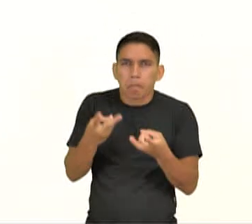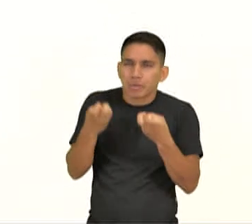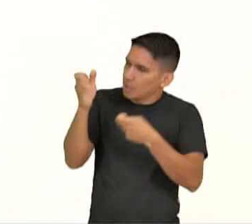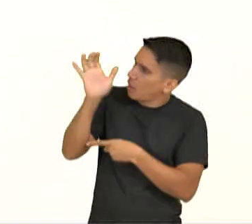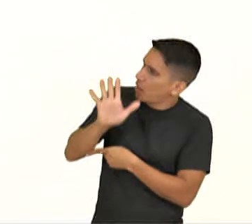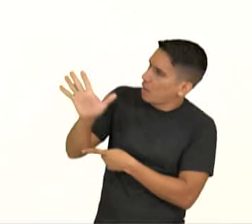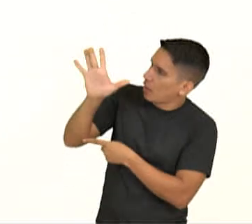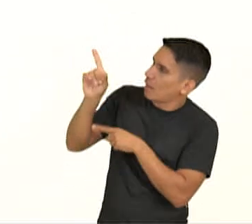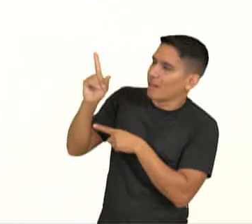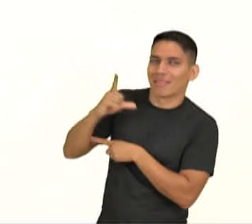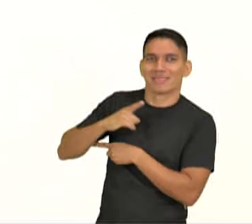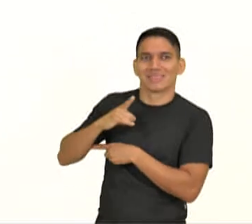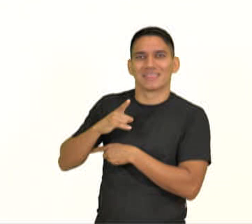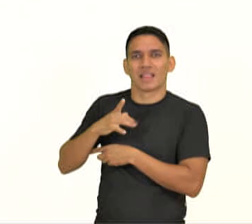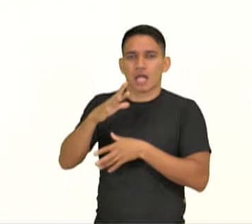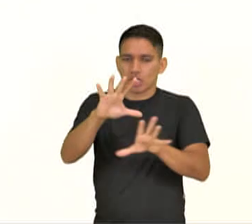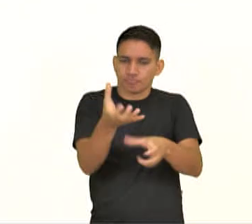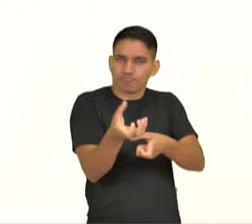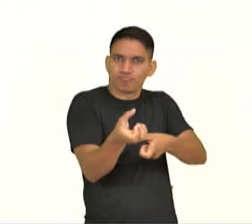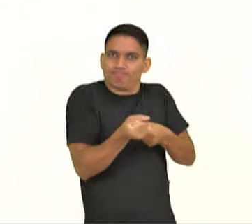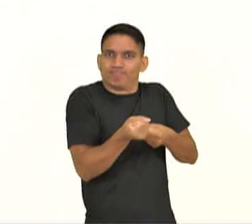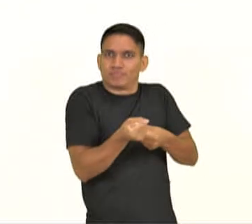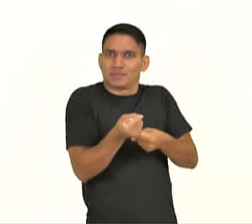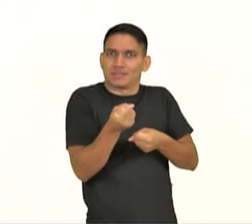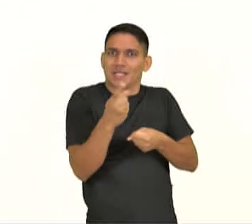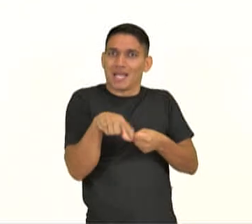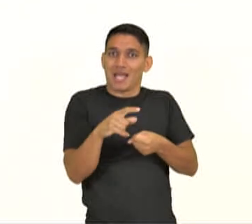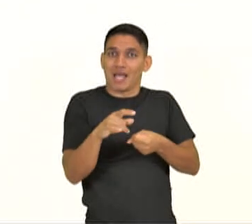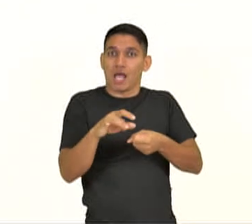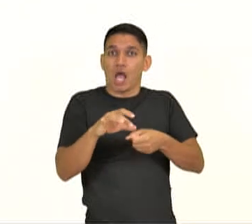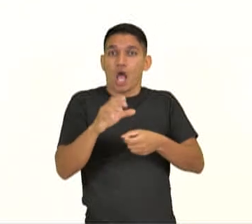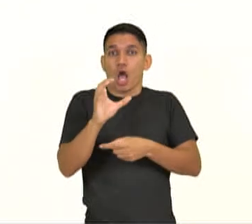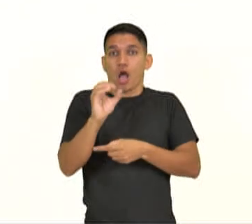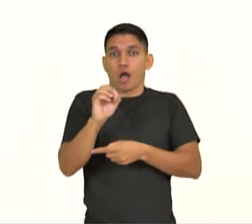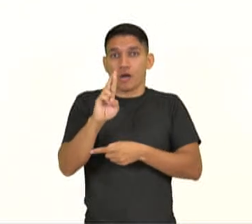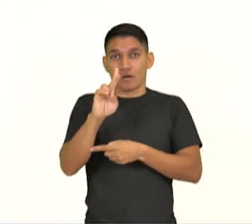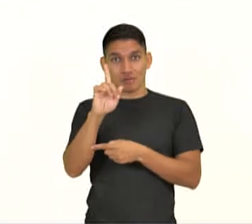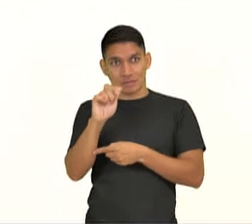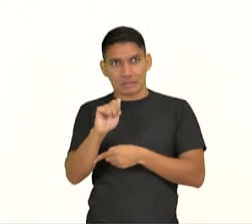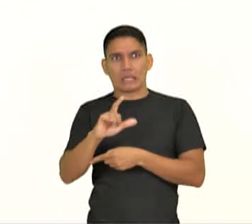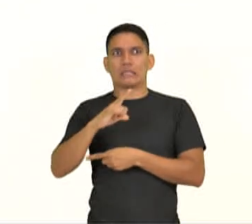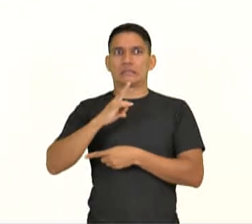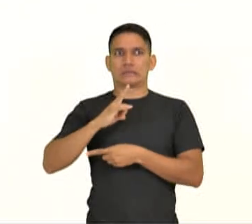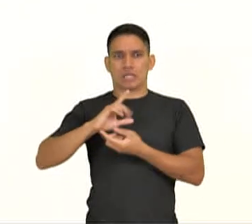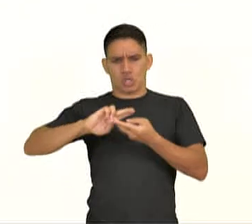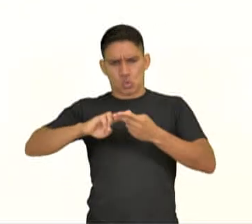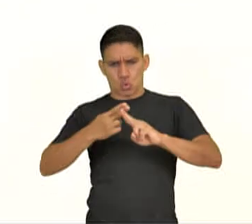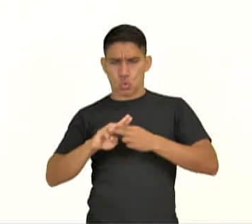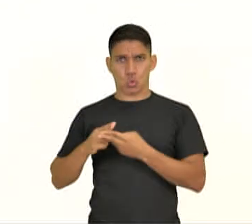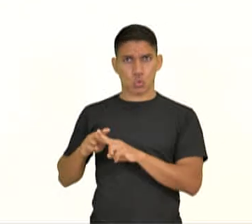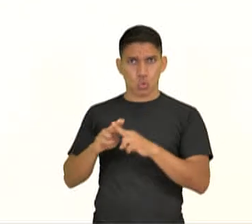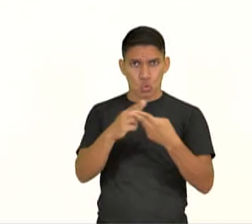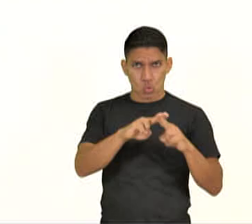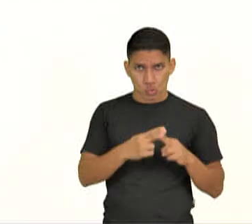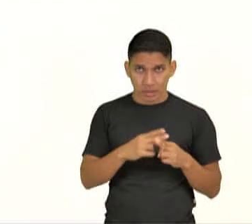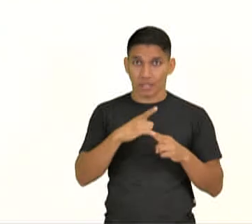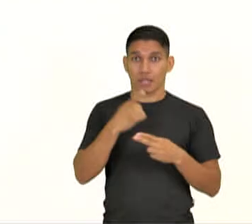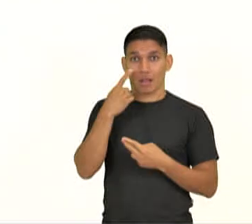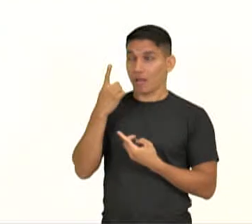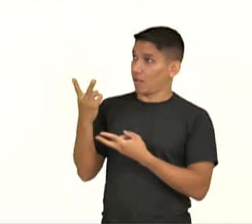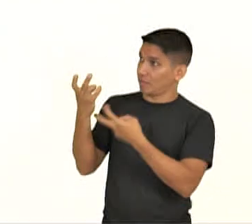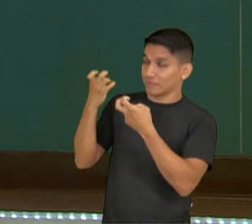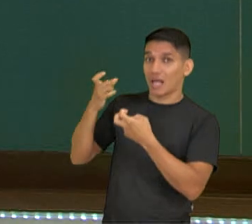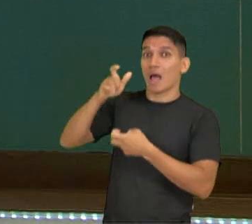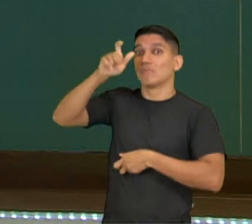imagem, eles estão segurando uma corda. Essa corda está entrelaçada. E olha como tem que ter confiança. Então está ali a pessoa, ela